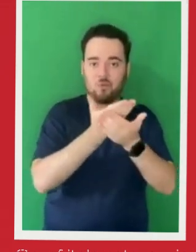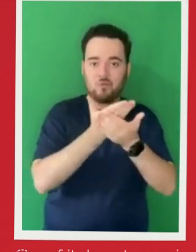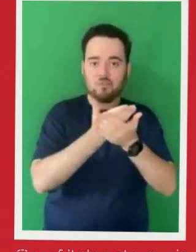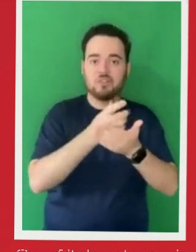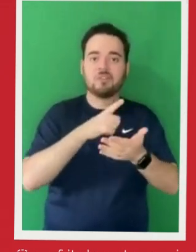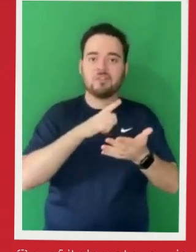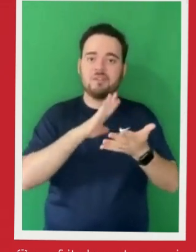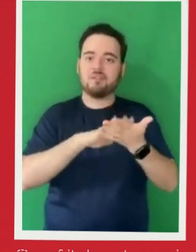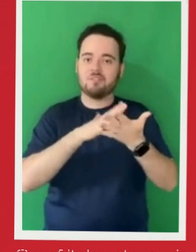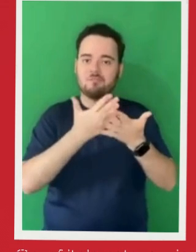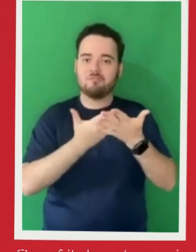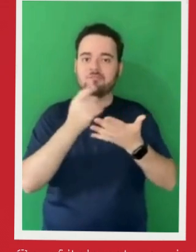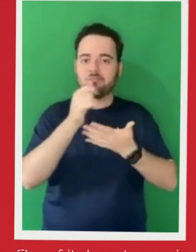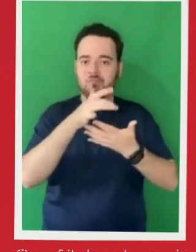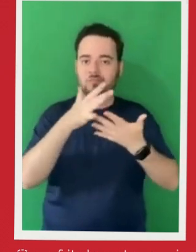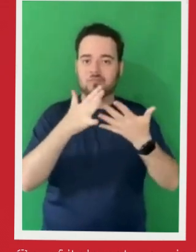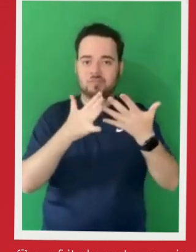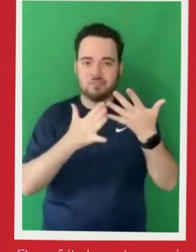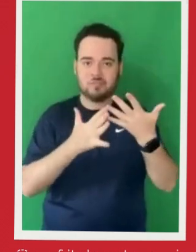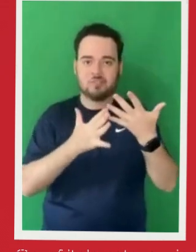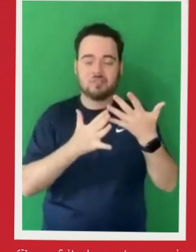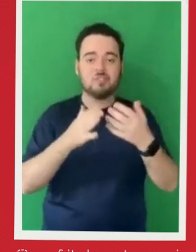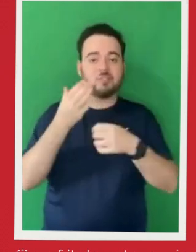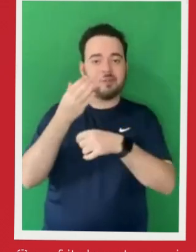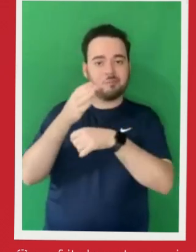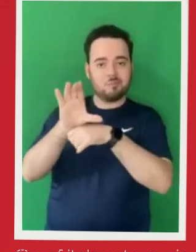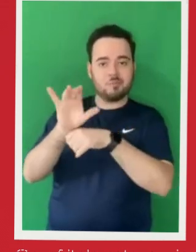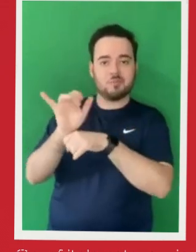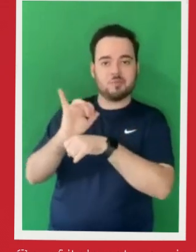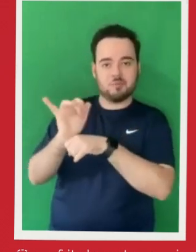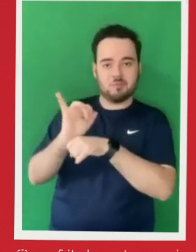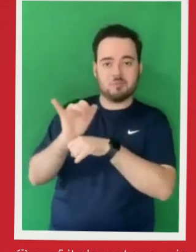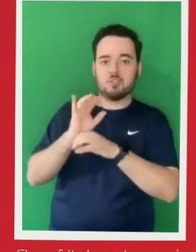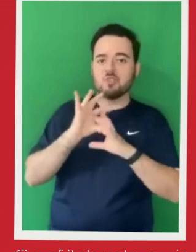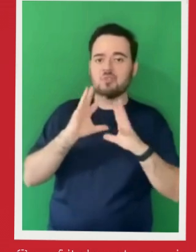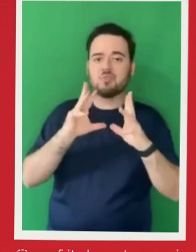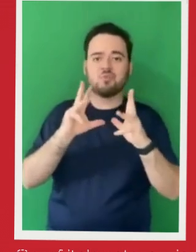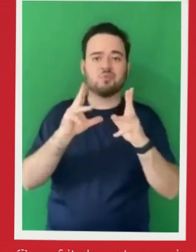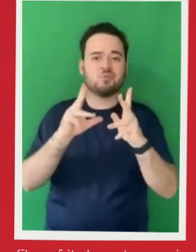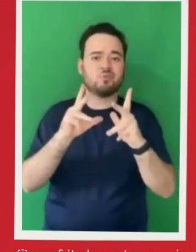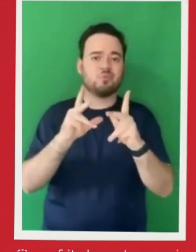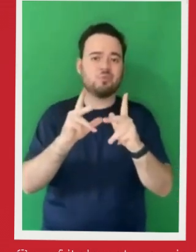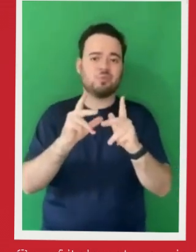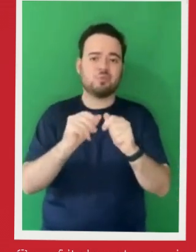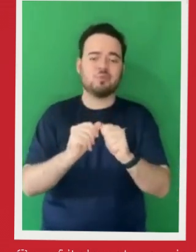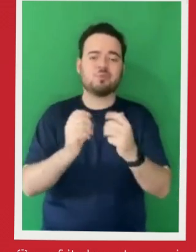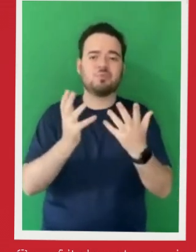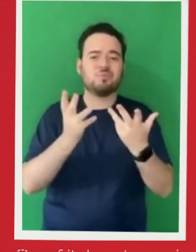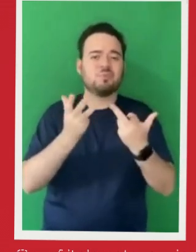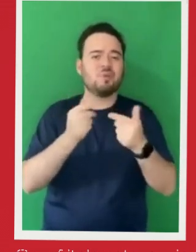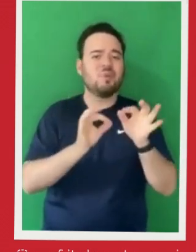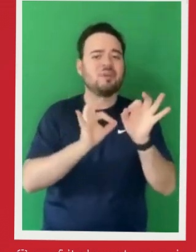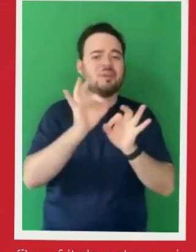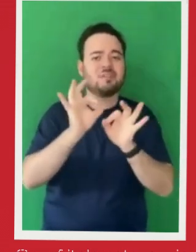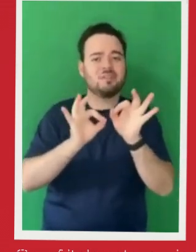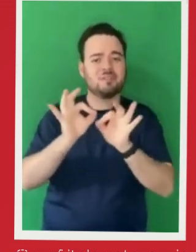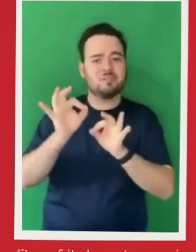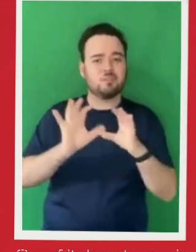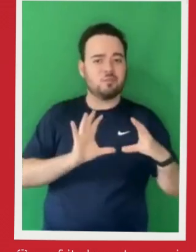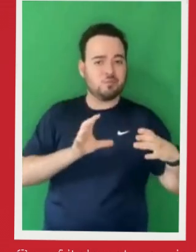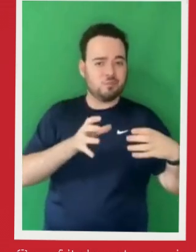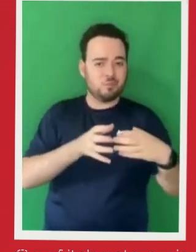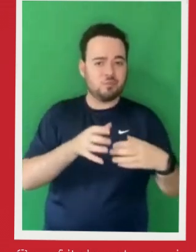encontros anteriores estão com interpretação de Libras e já está no YouTube, e foi tudo generosamente